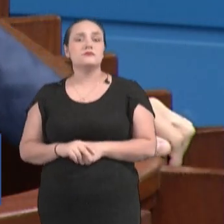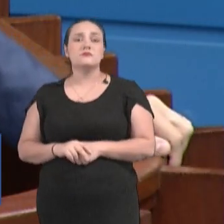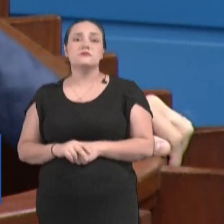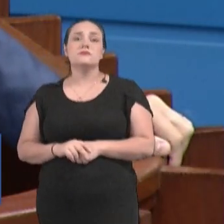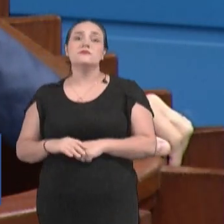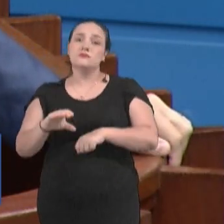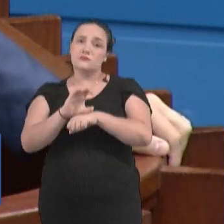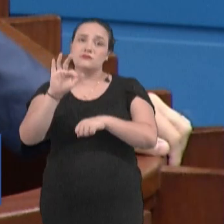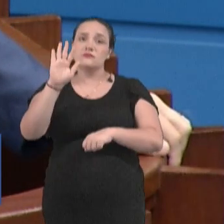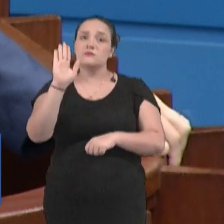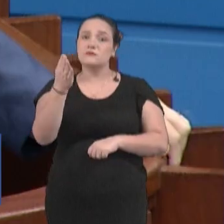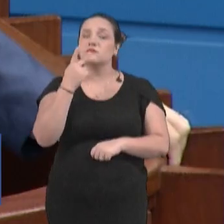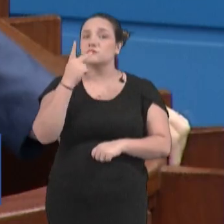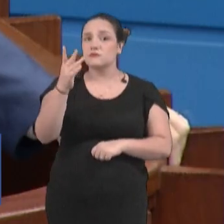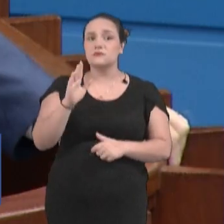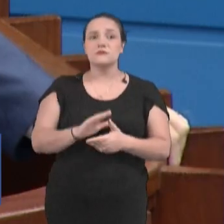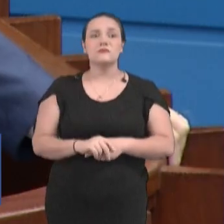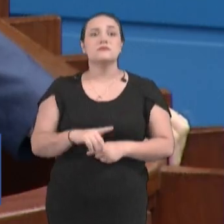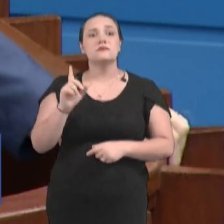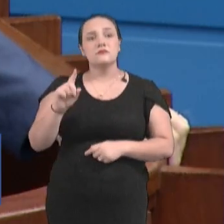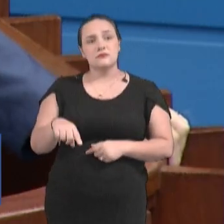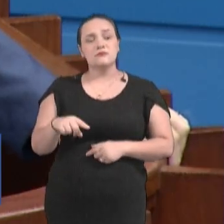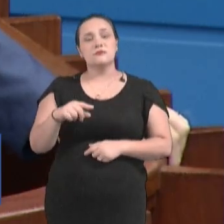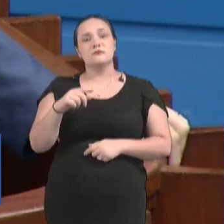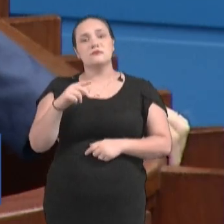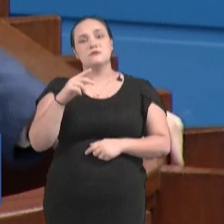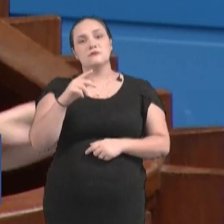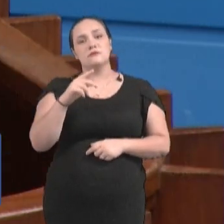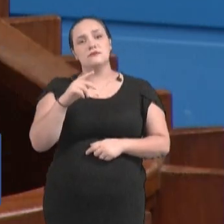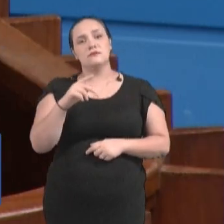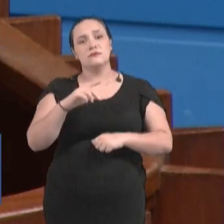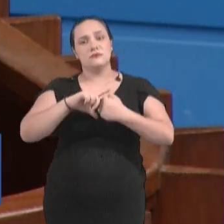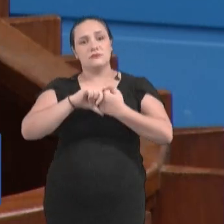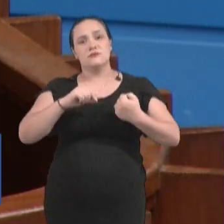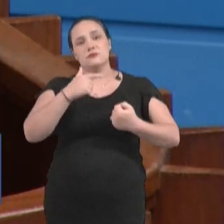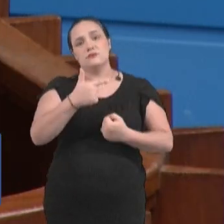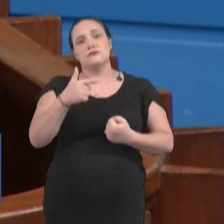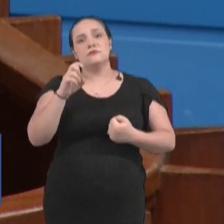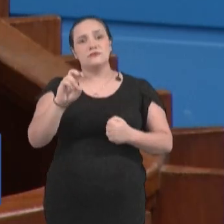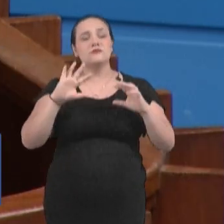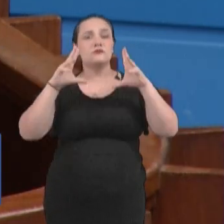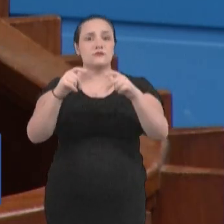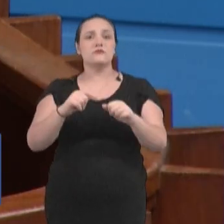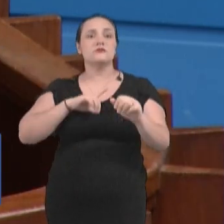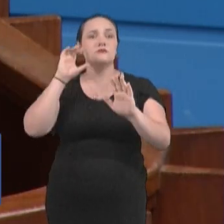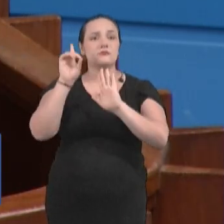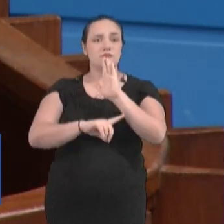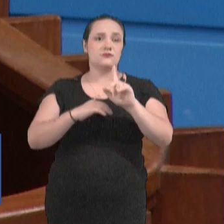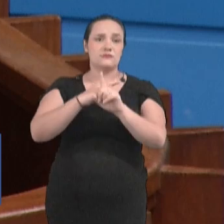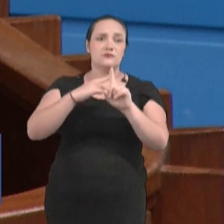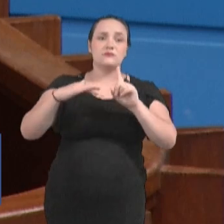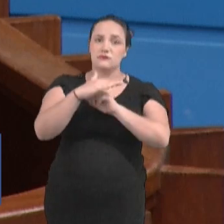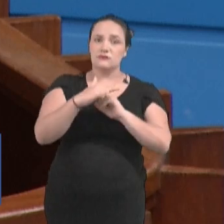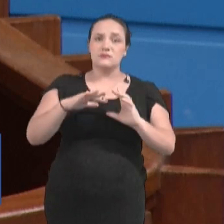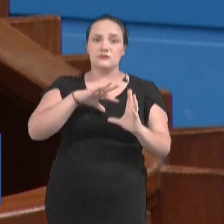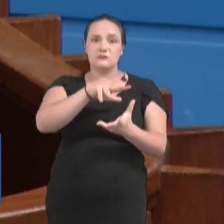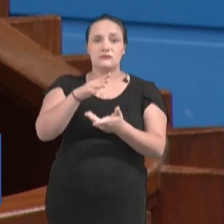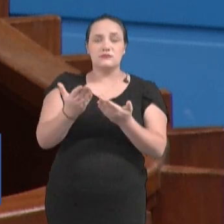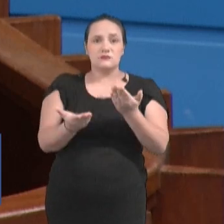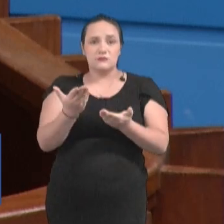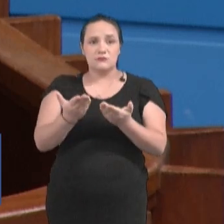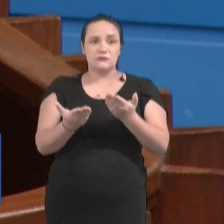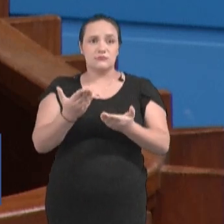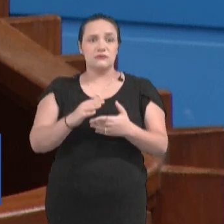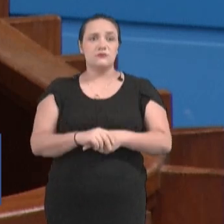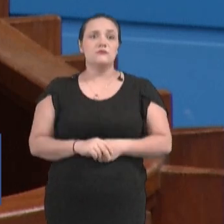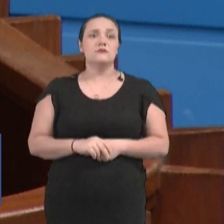Justiça, estabelece o princípio da precaução, que diz que, no artigo 225, todos têm direito ao meio ambiente ecologicamente equilibrado,